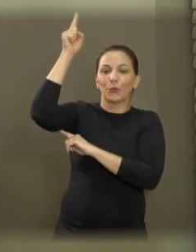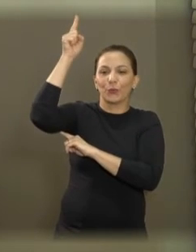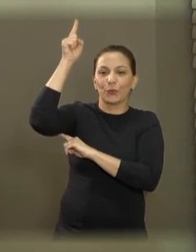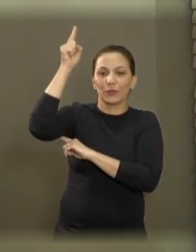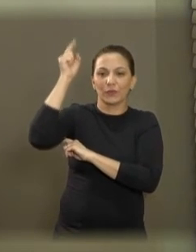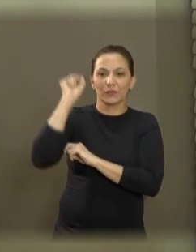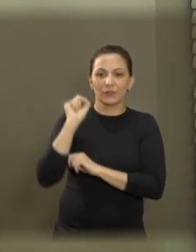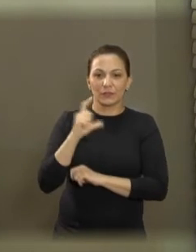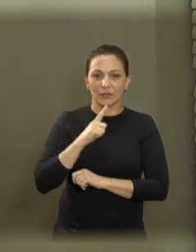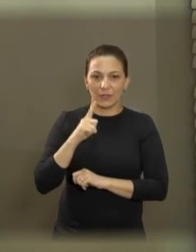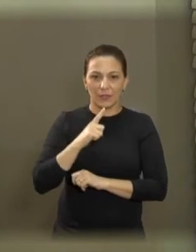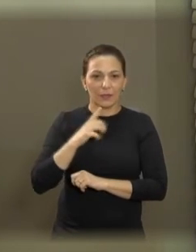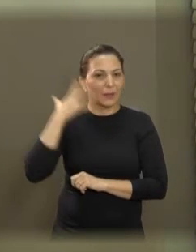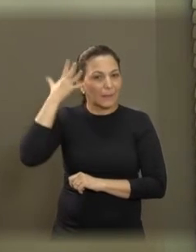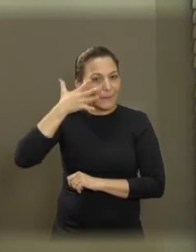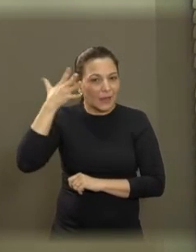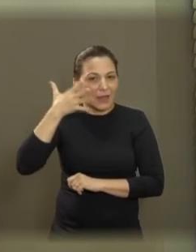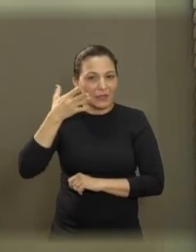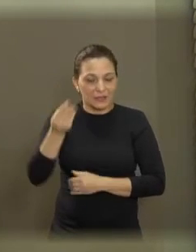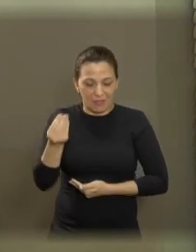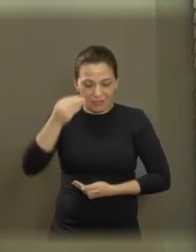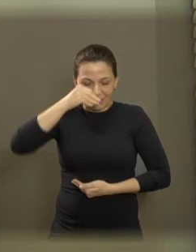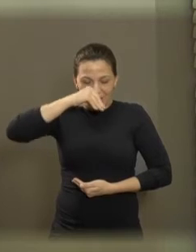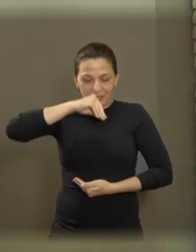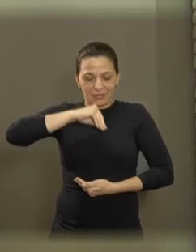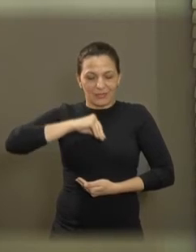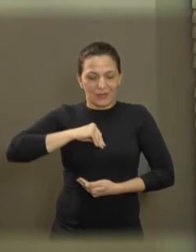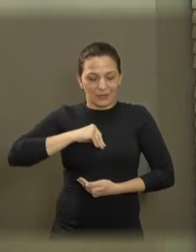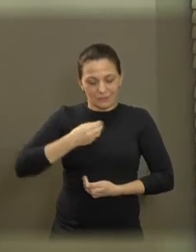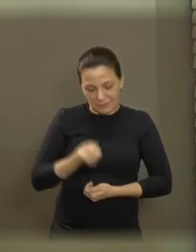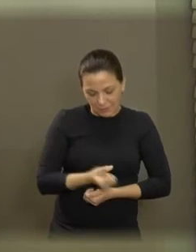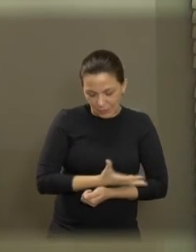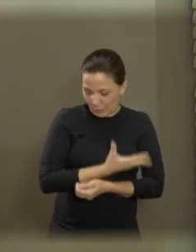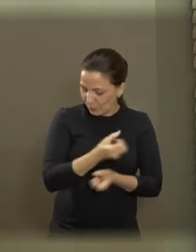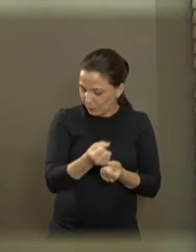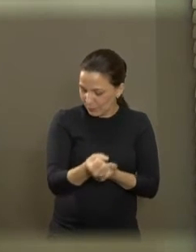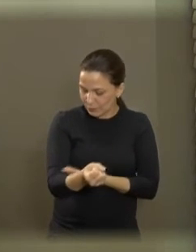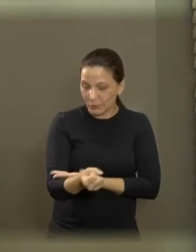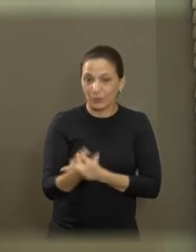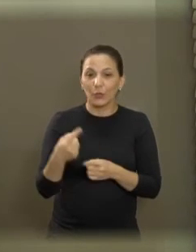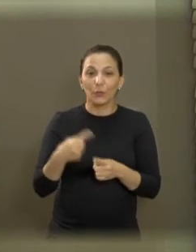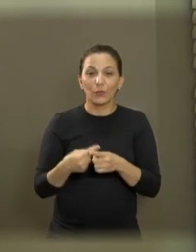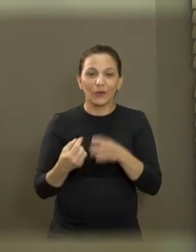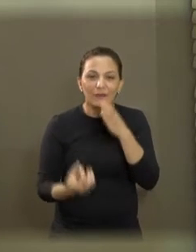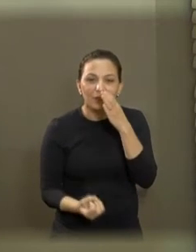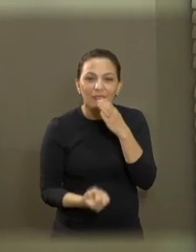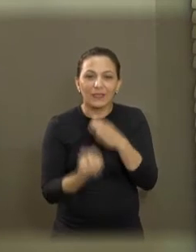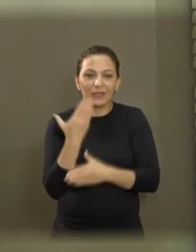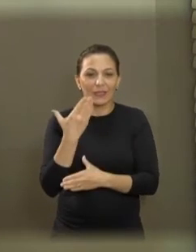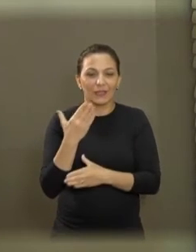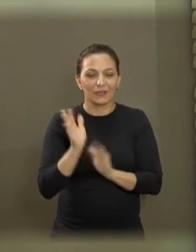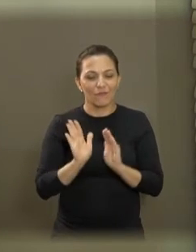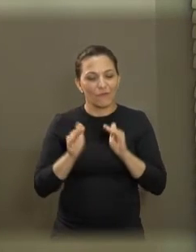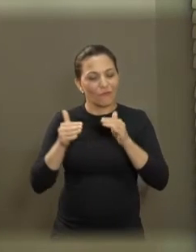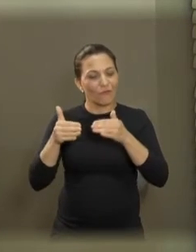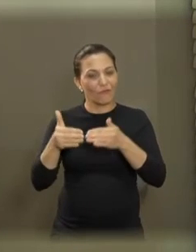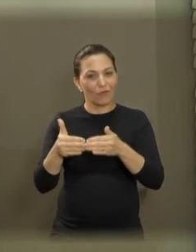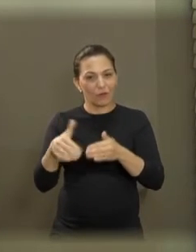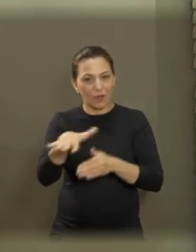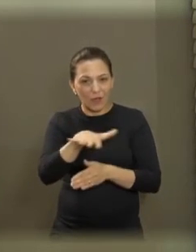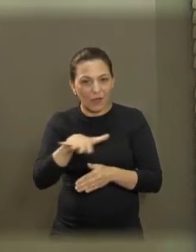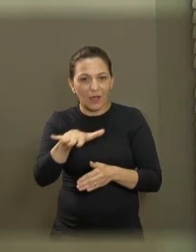Essas palavras, elas tocam profundamente a nossa alma, porque foram criadas para esse fim. Elas